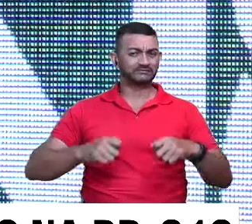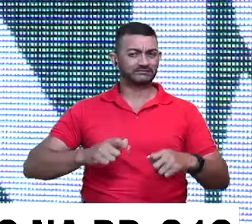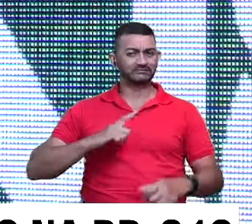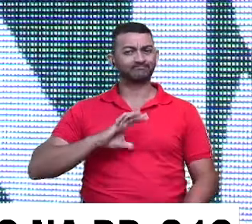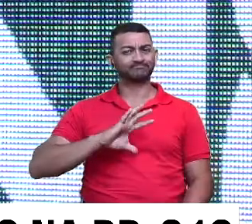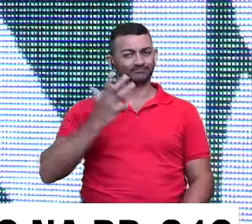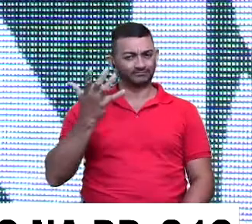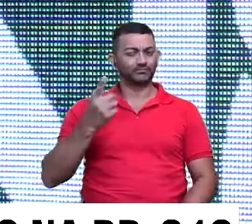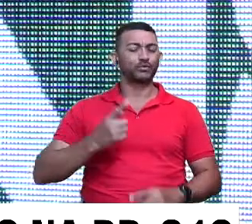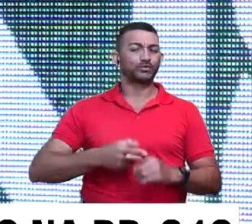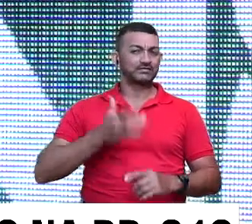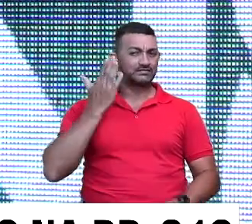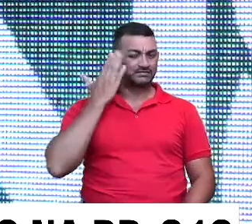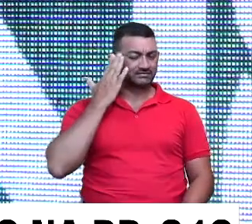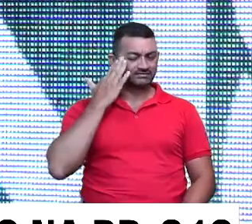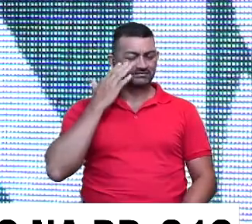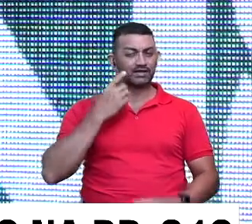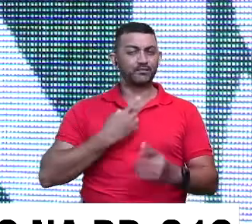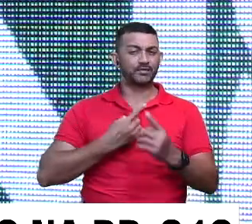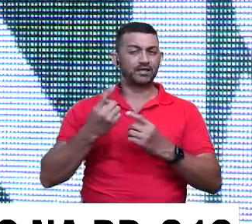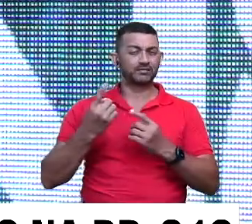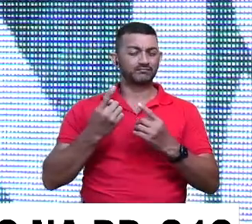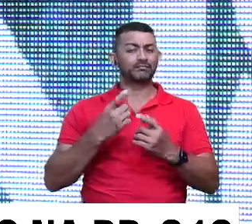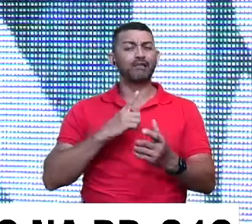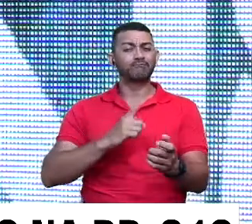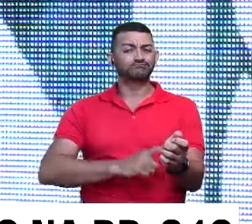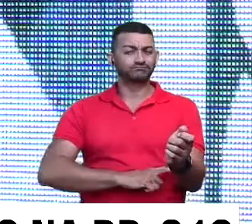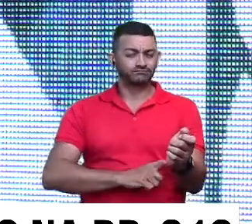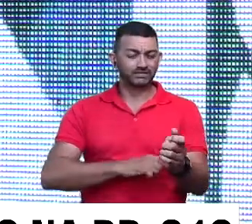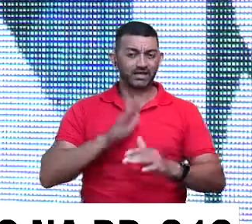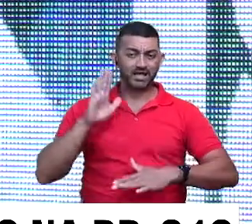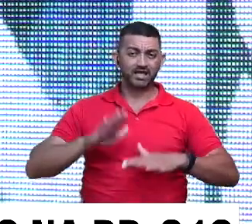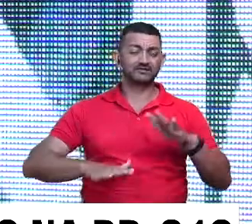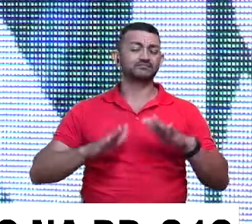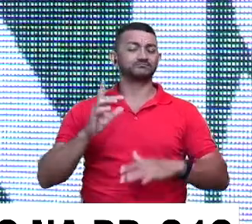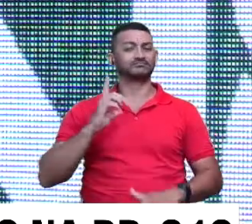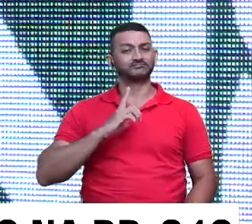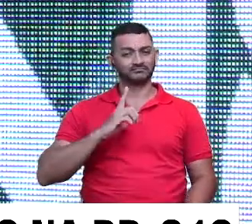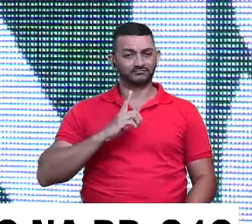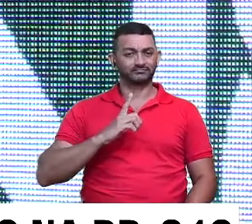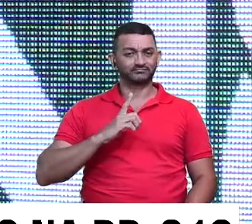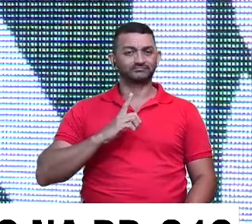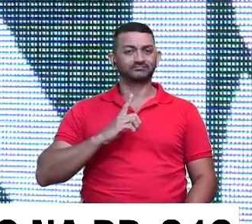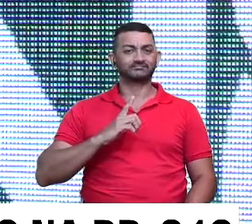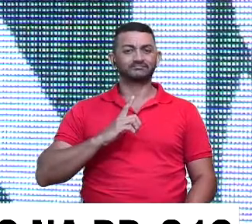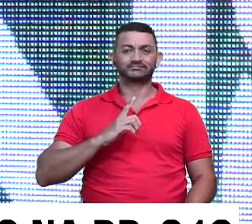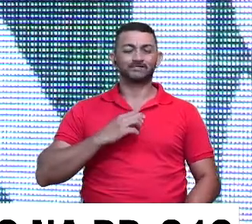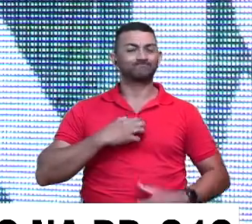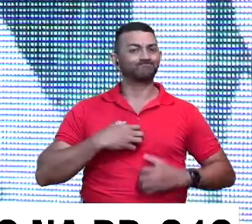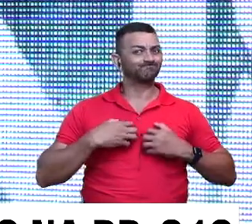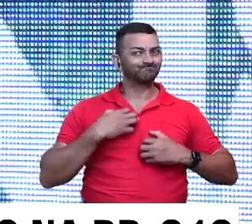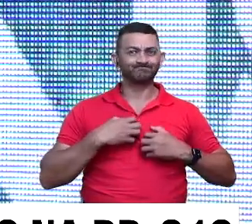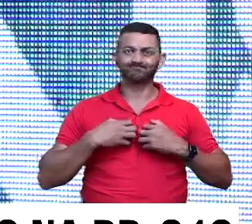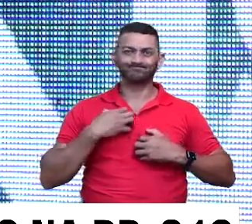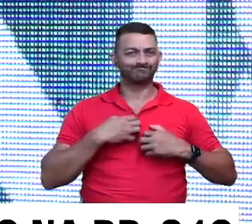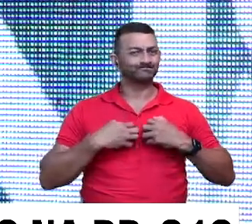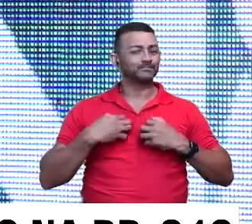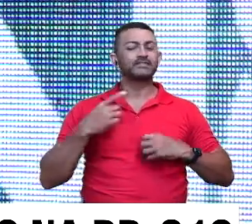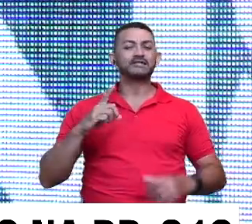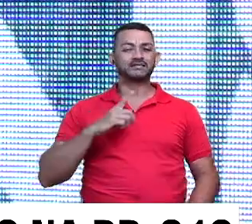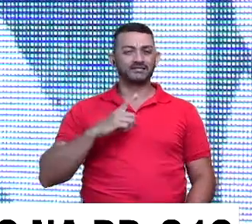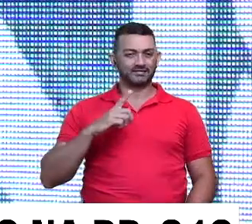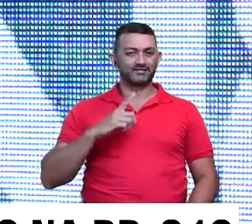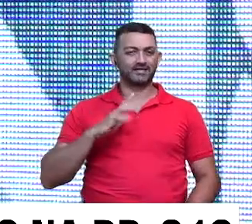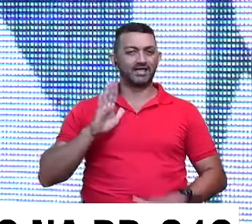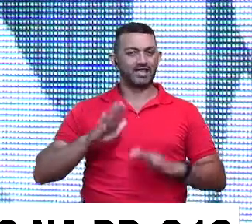infelizmente, pode acontecer, porque a gente sabe que o trânsito é um lugar estressante e às vezes a gente acaba ficando ali em um meio acalorado, em um